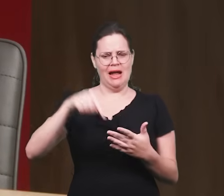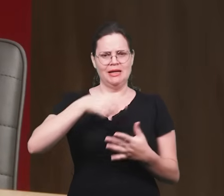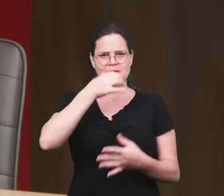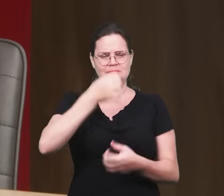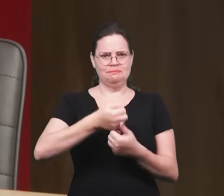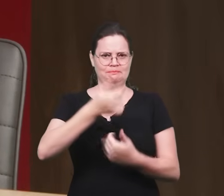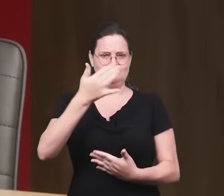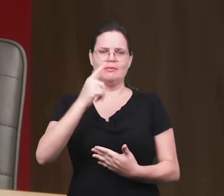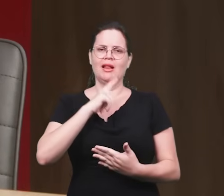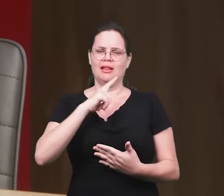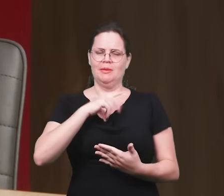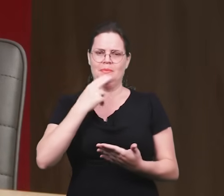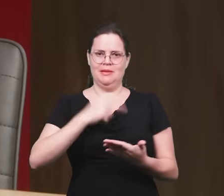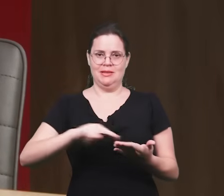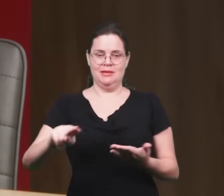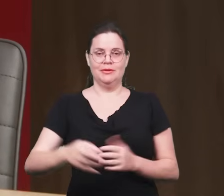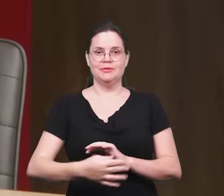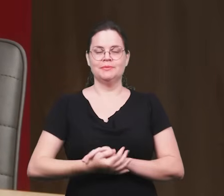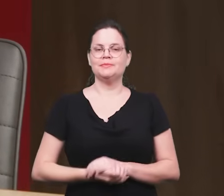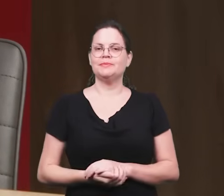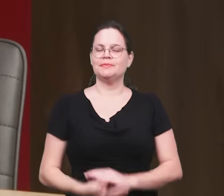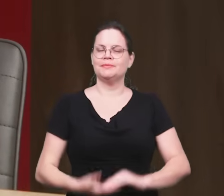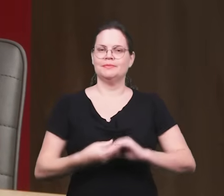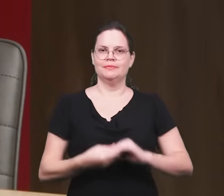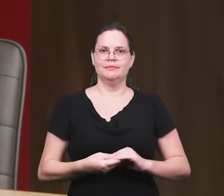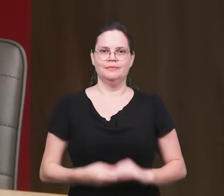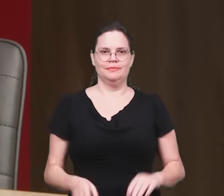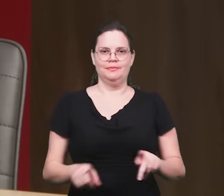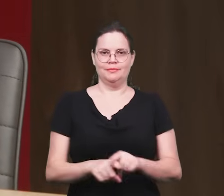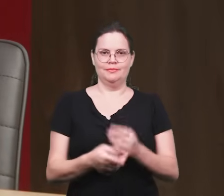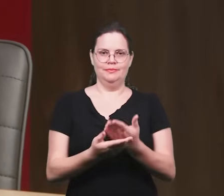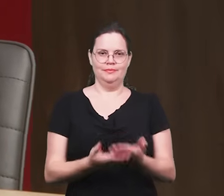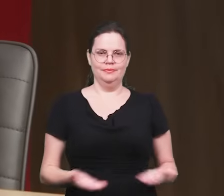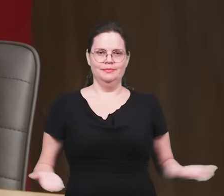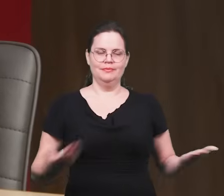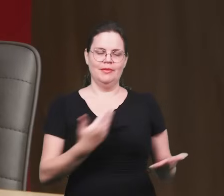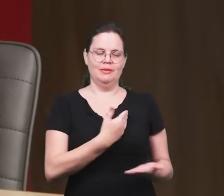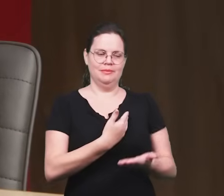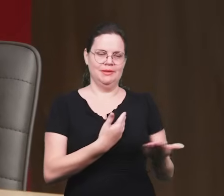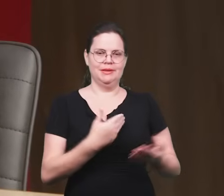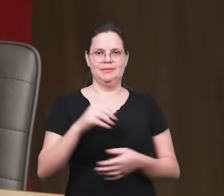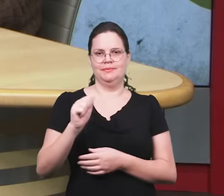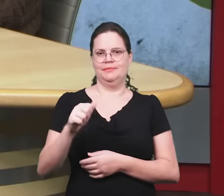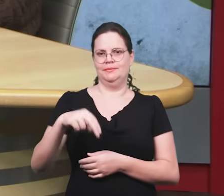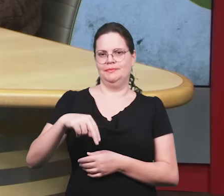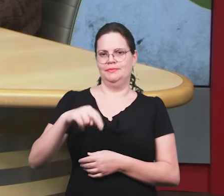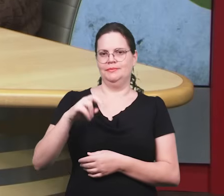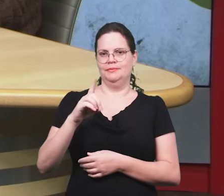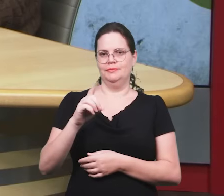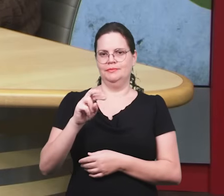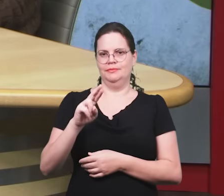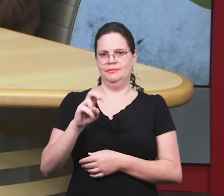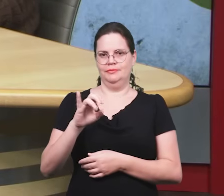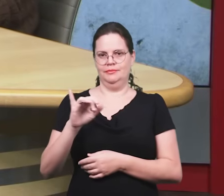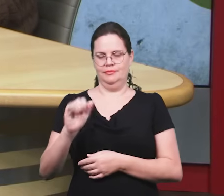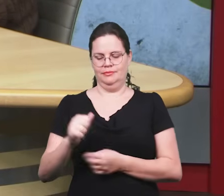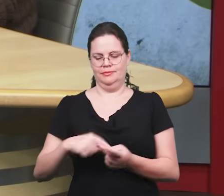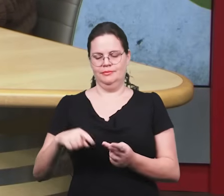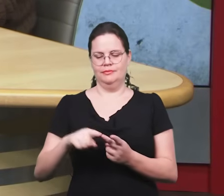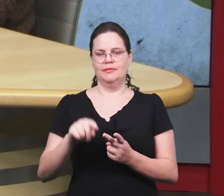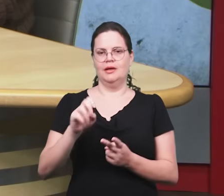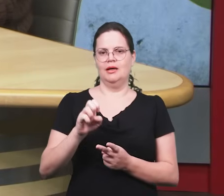mensagens no chat do YouTube. E eu saúdo também as minhas queridas Andréia e Eveline, a paz do